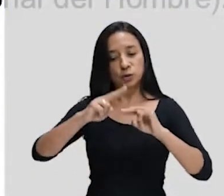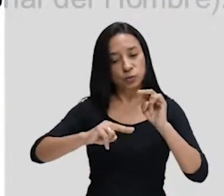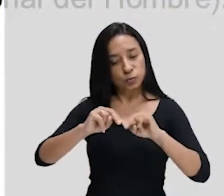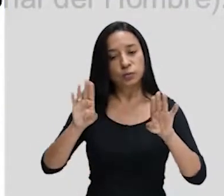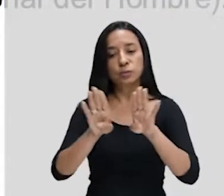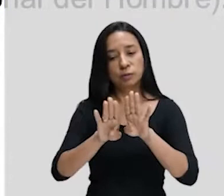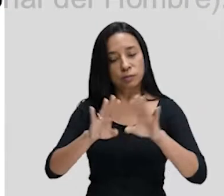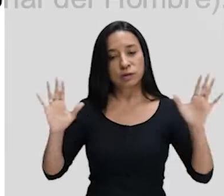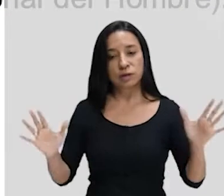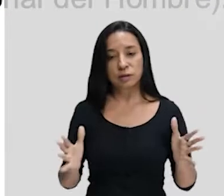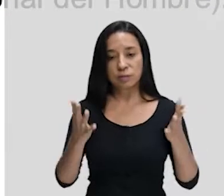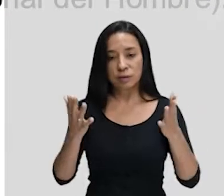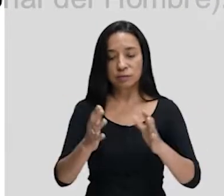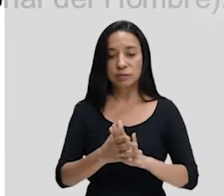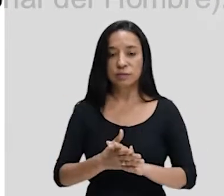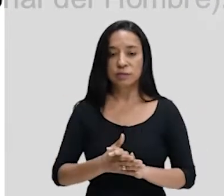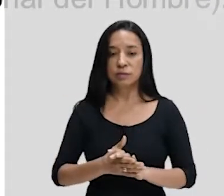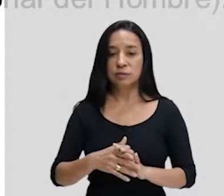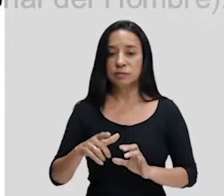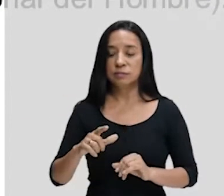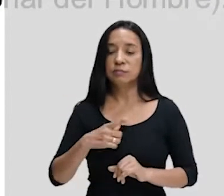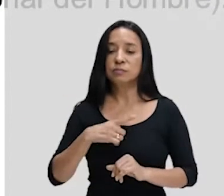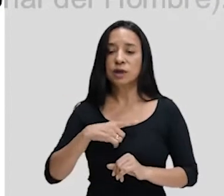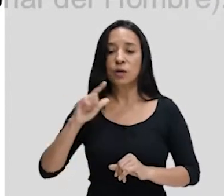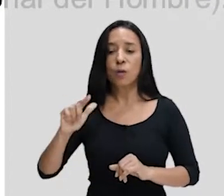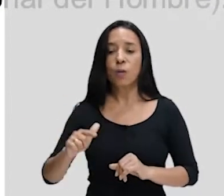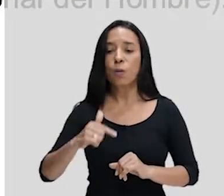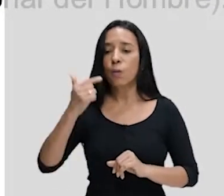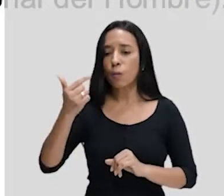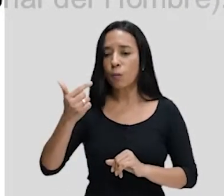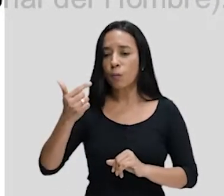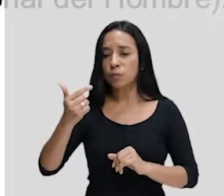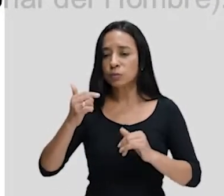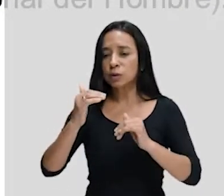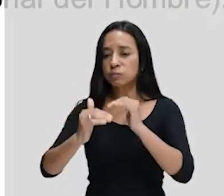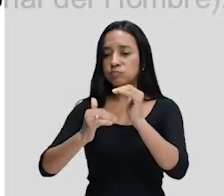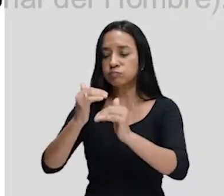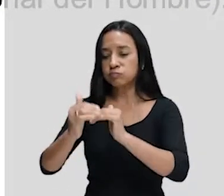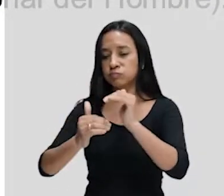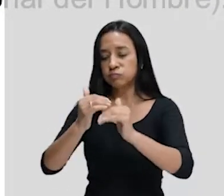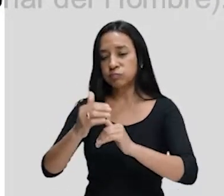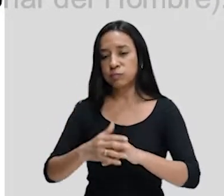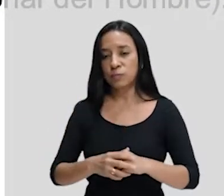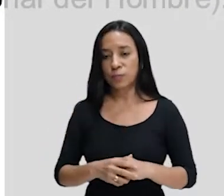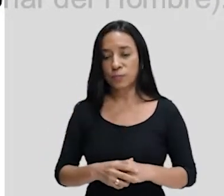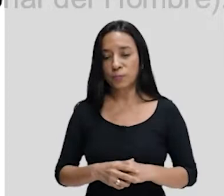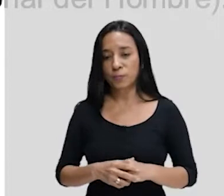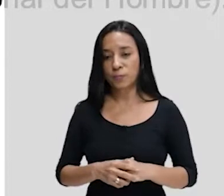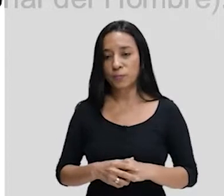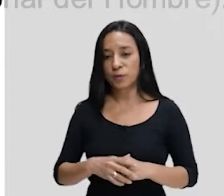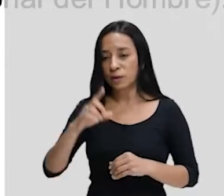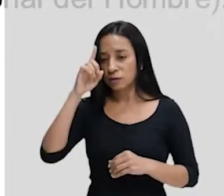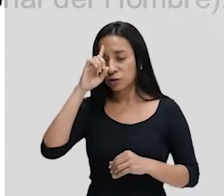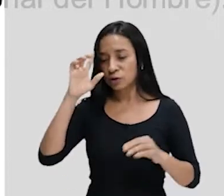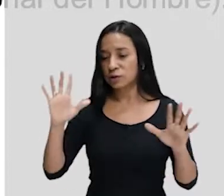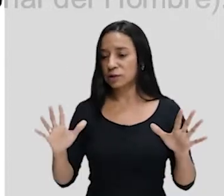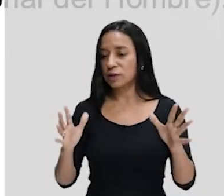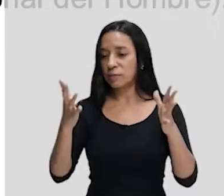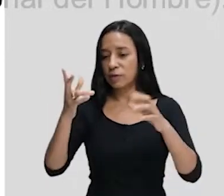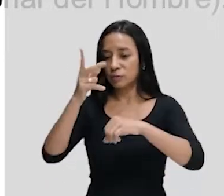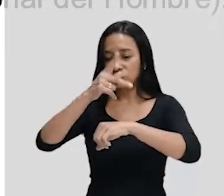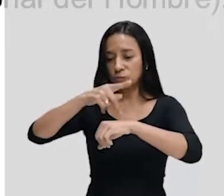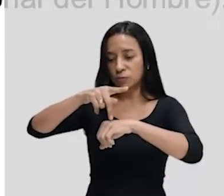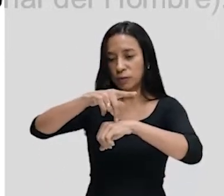E aí eu tenho uma outra sequência. São datas comemorativas nos países, tá, gente? Nos países